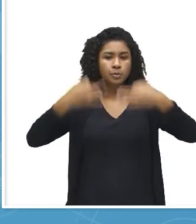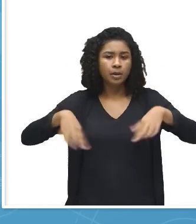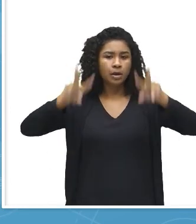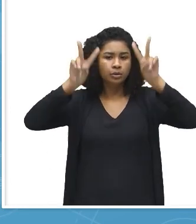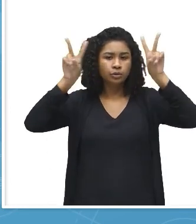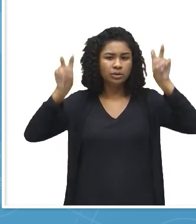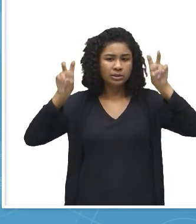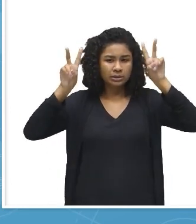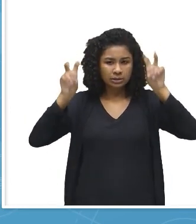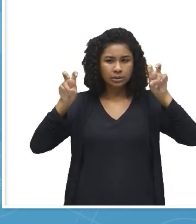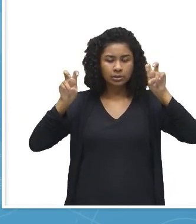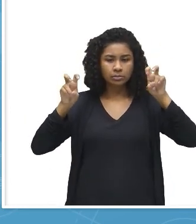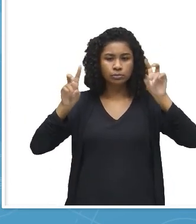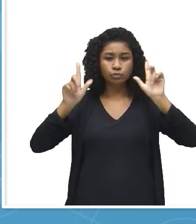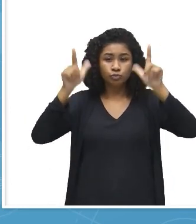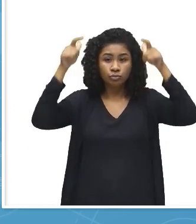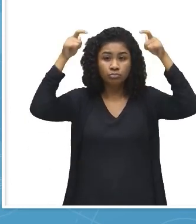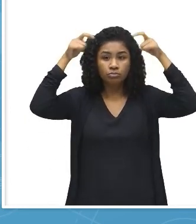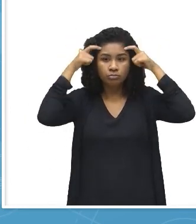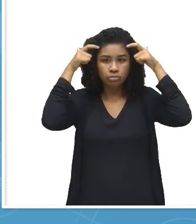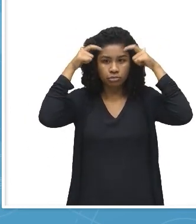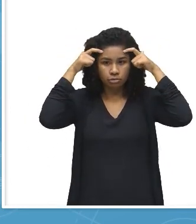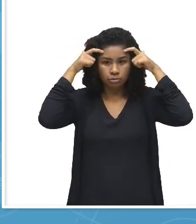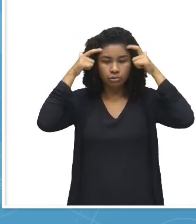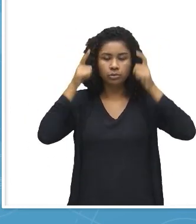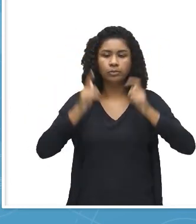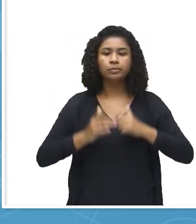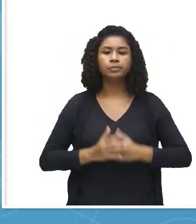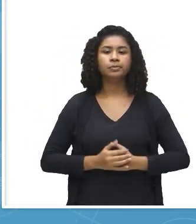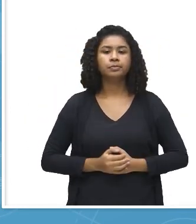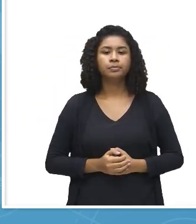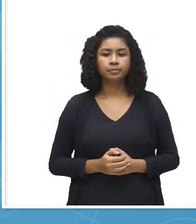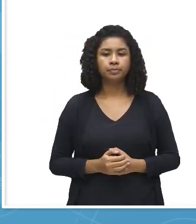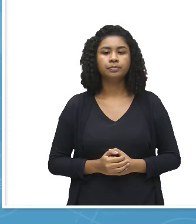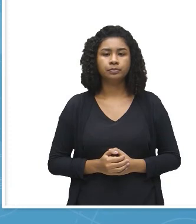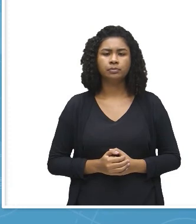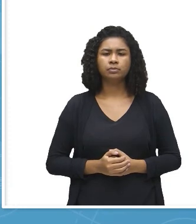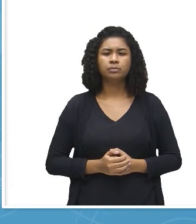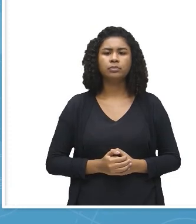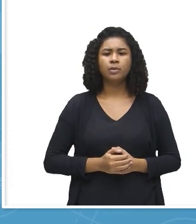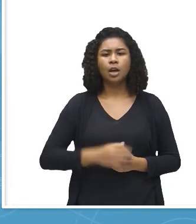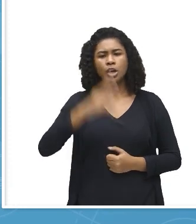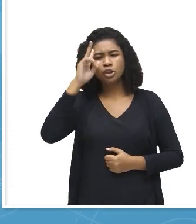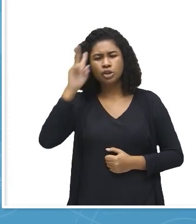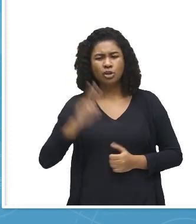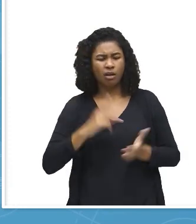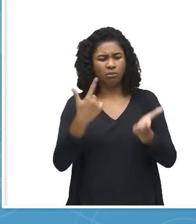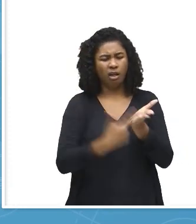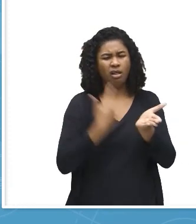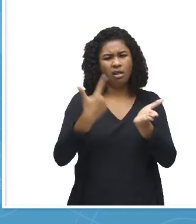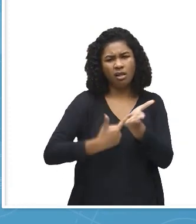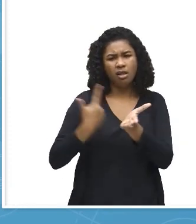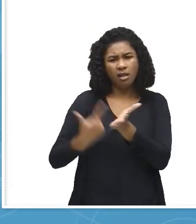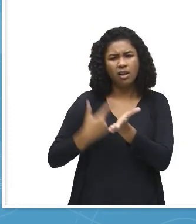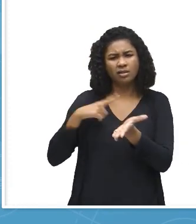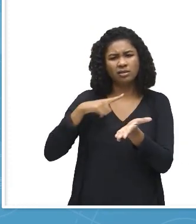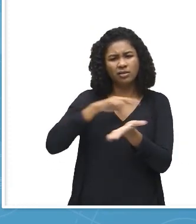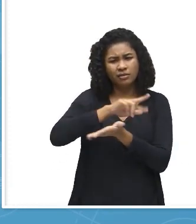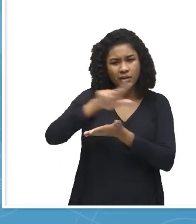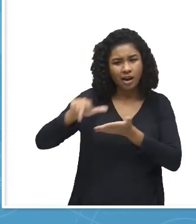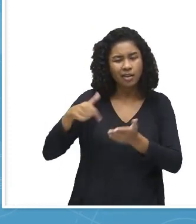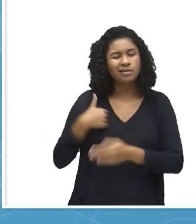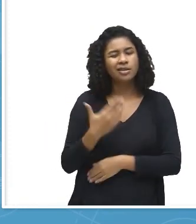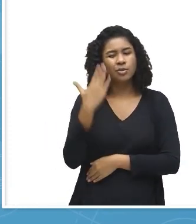chamado imperialismo. Em muitos livros de história, que eu creio que vocês são inteligentes, são curiosos